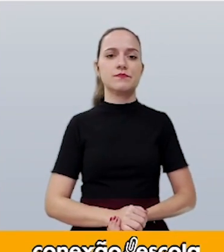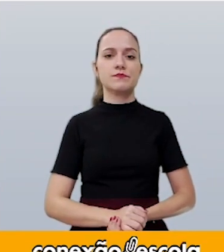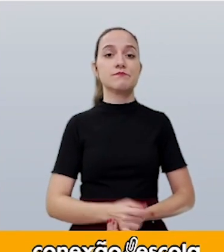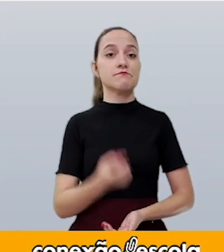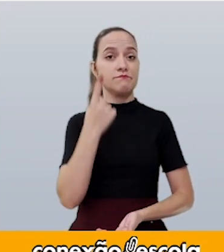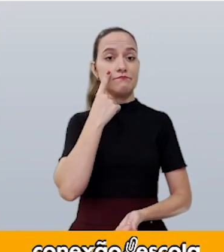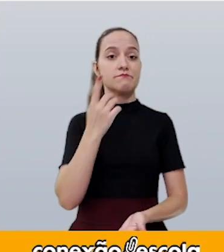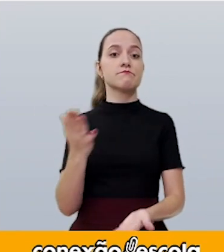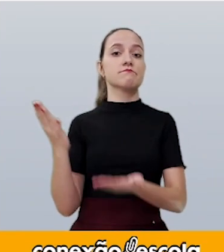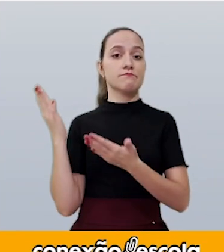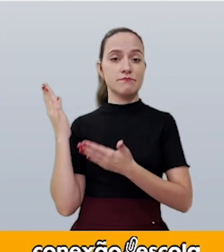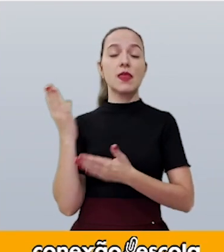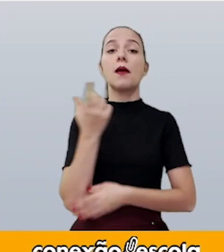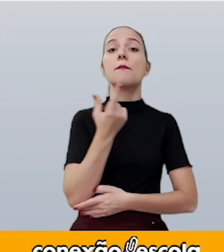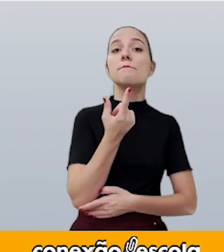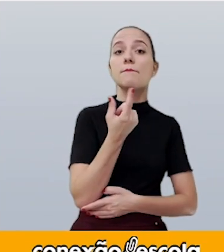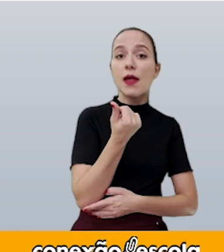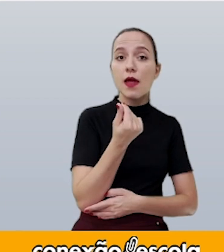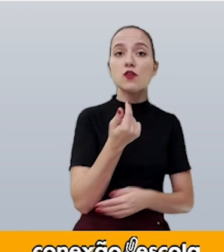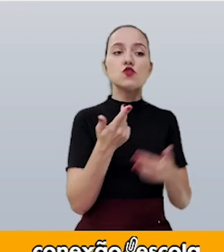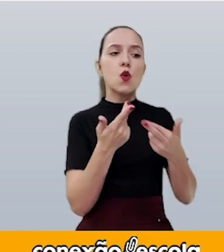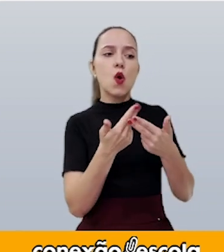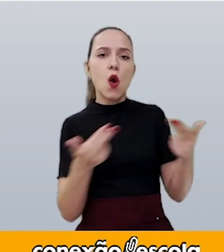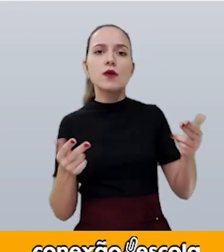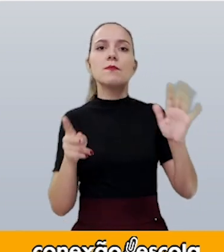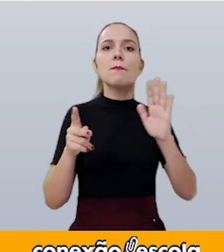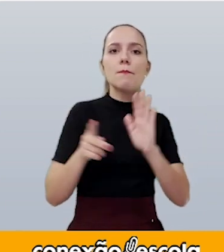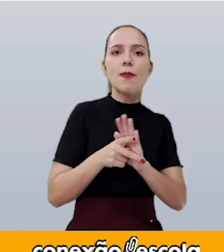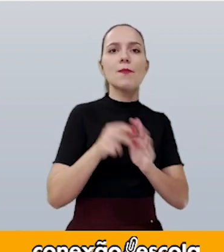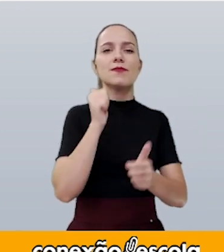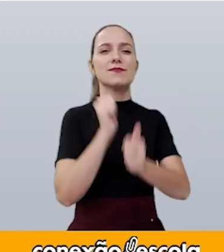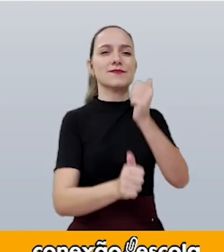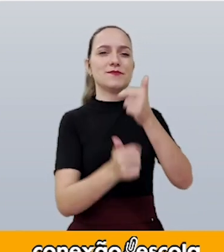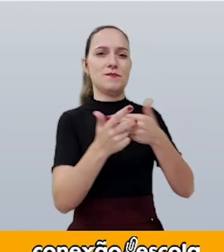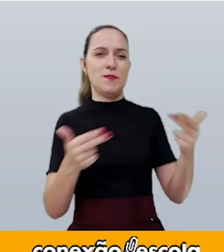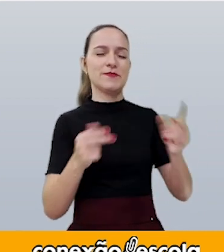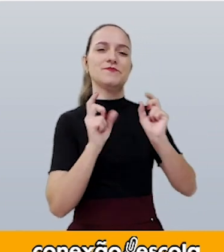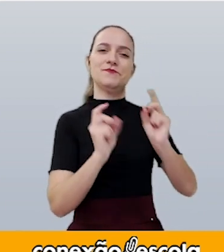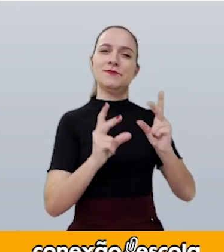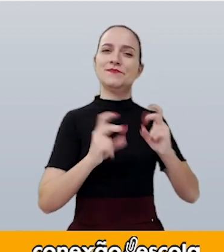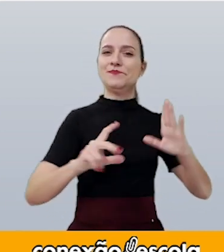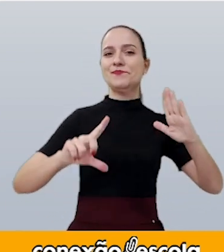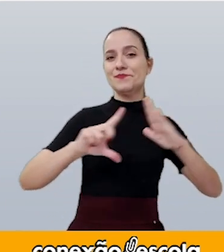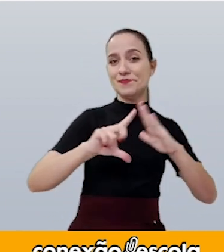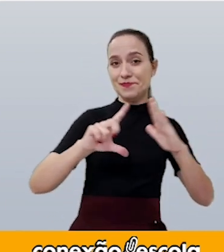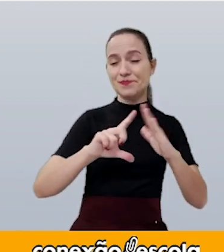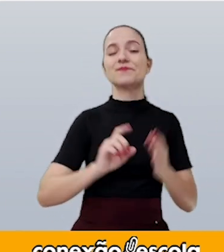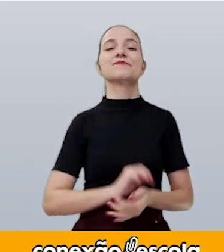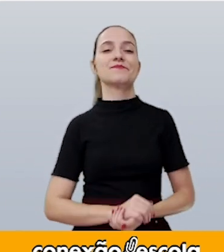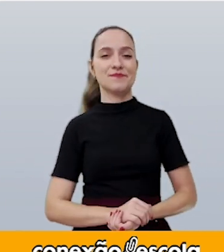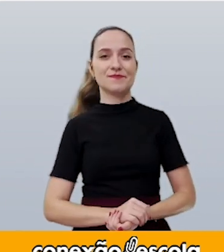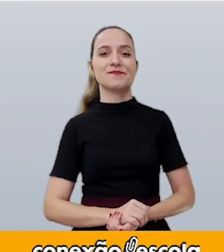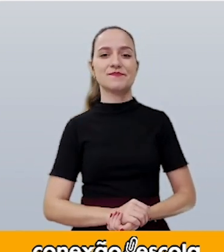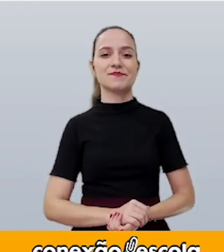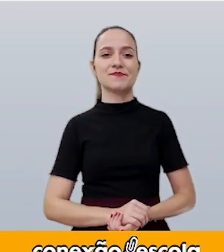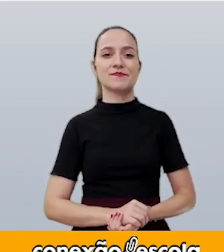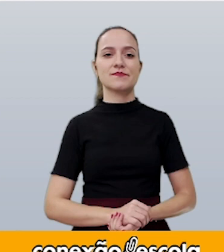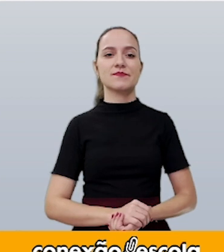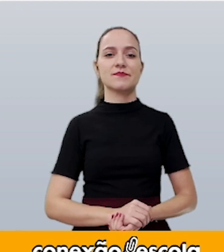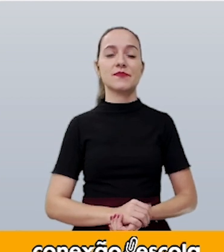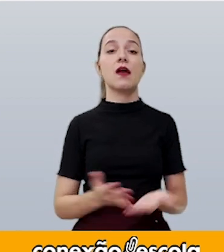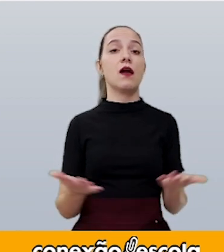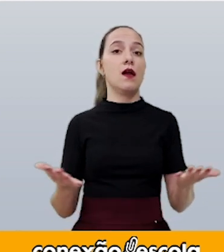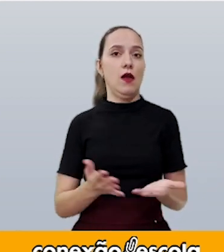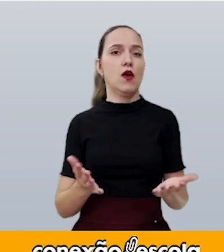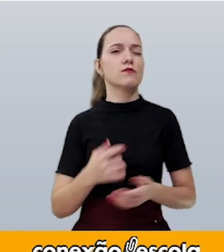Pronto! Os preços de produtos esportivos de uma loja. A segunda pergunta